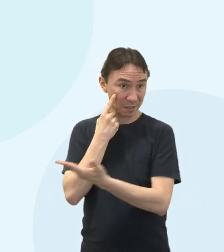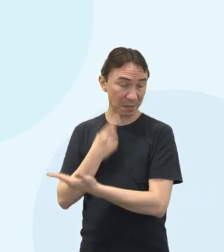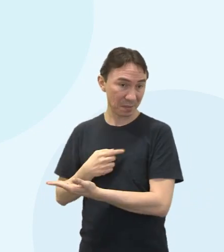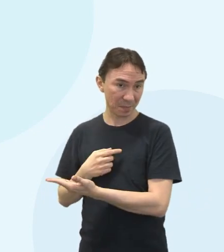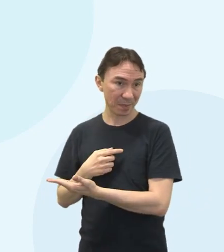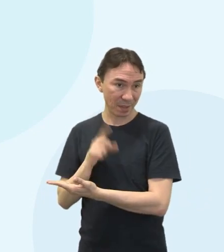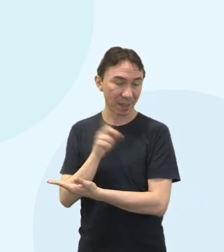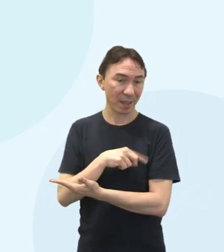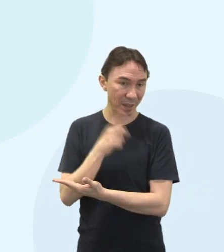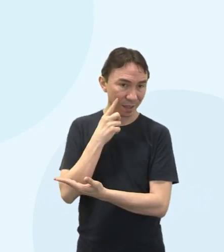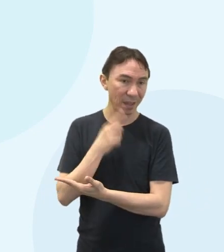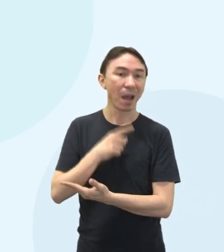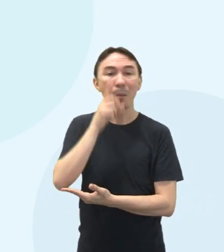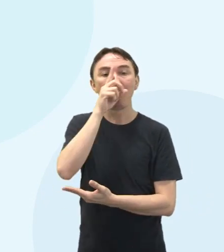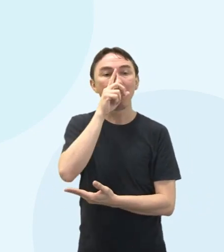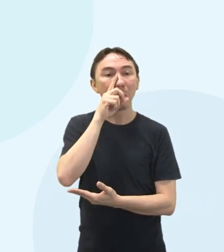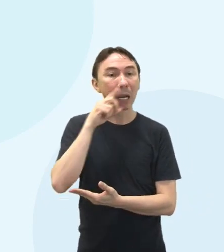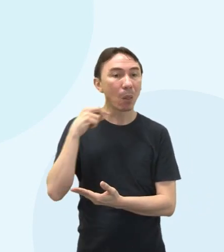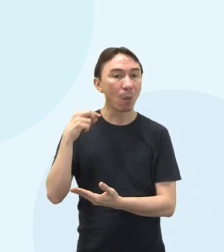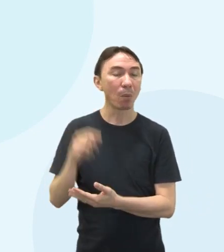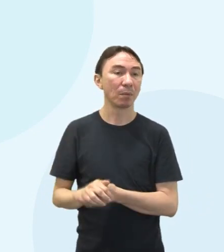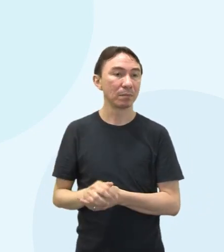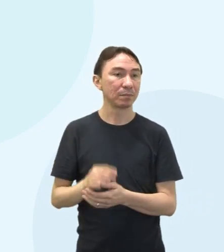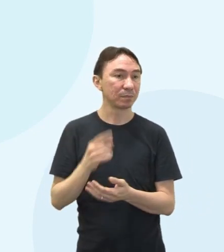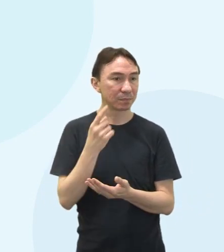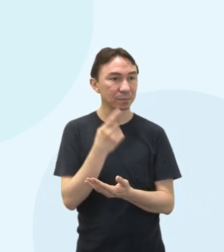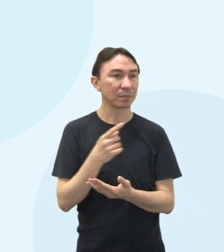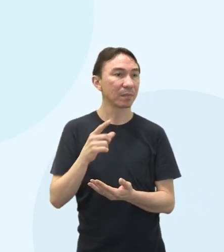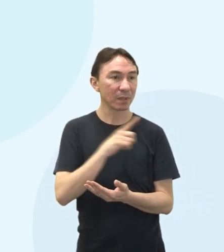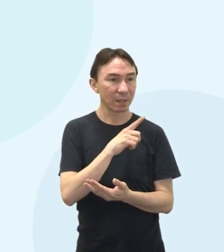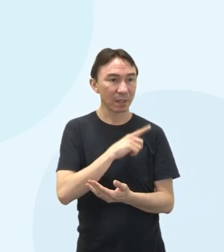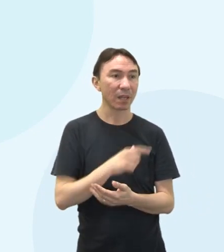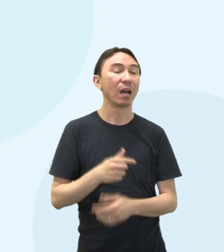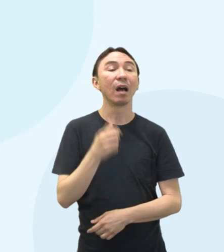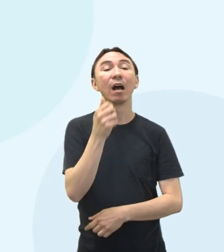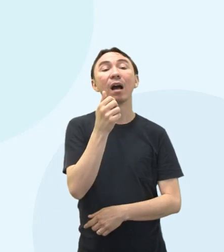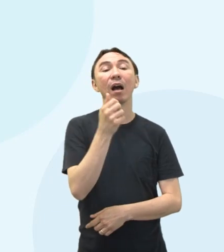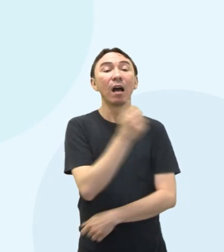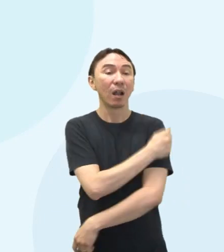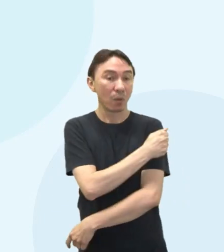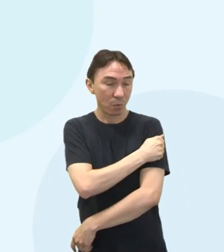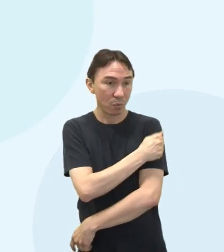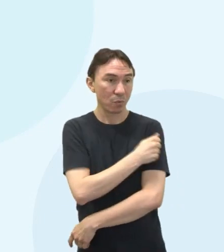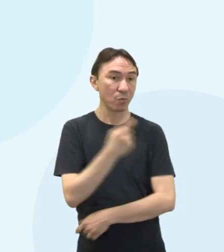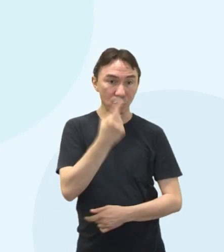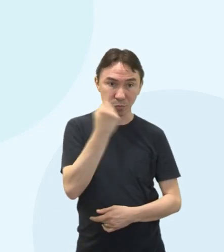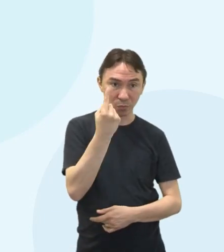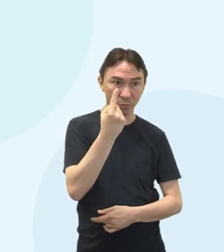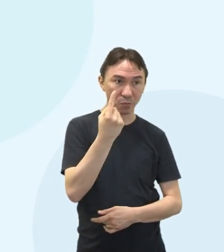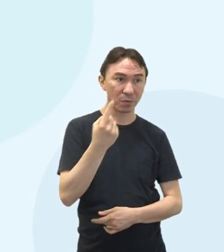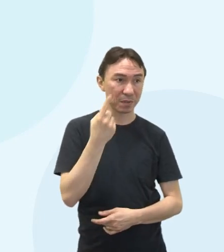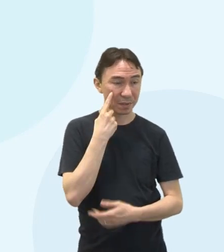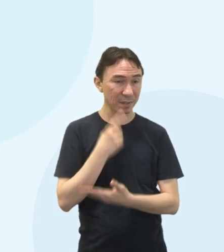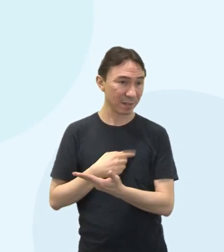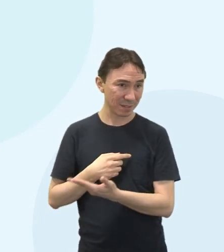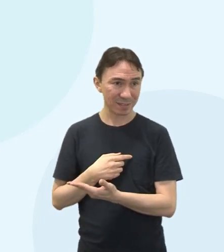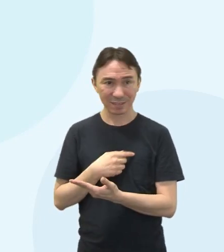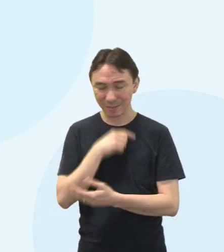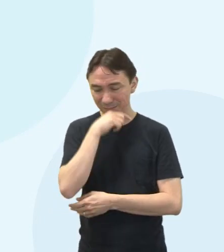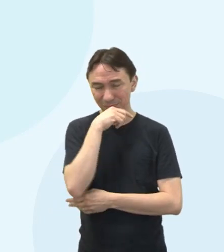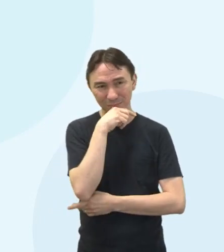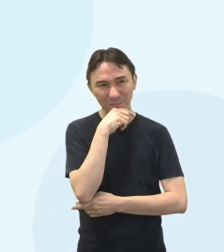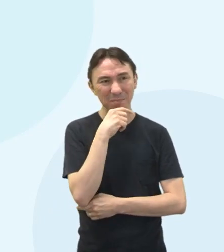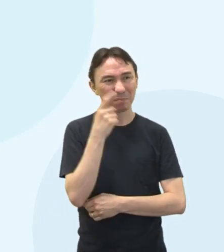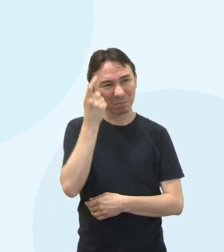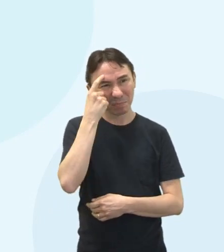aí a a primeira linha do aluno número um que ele ele teve uma ideia errada